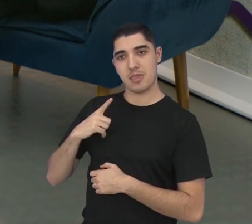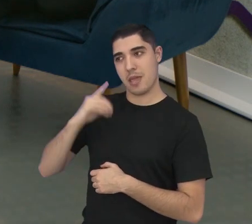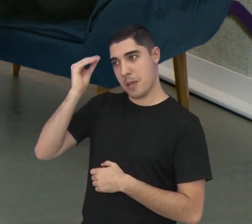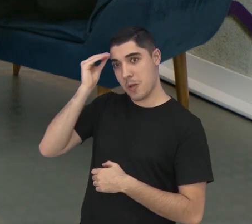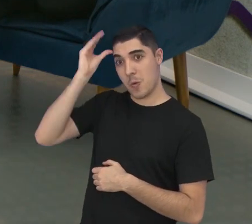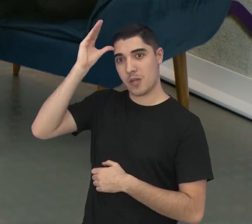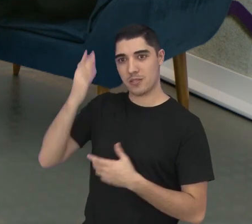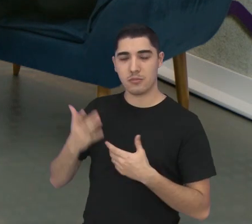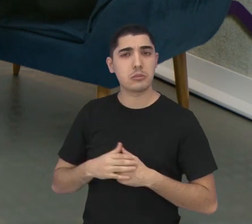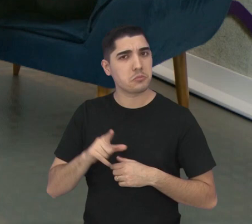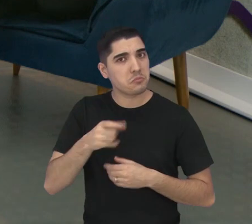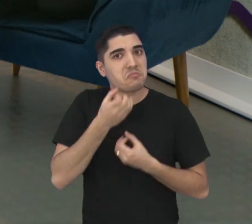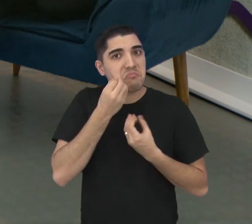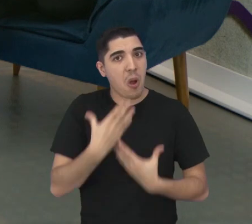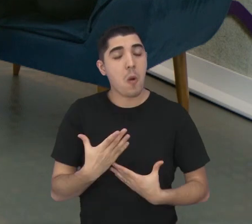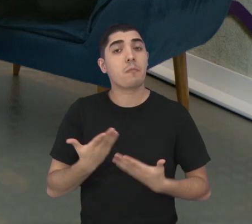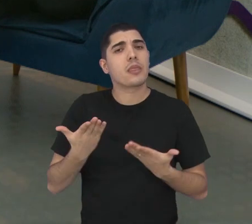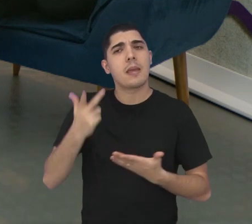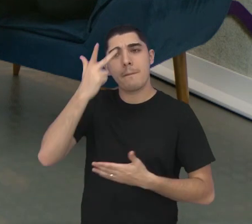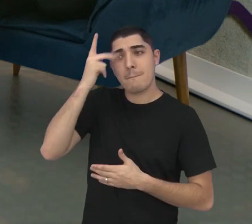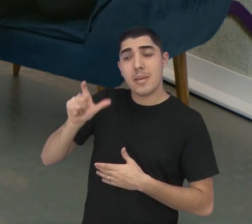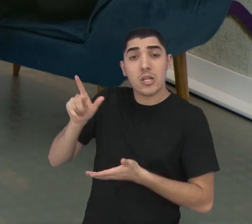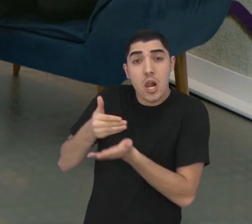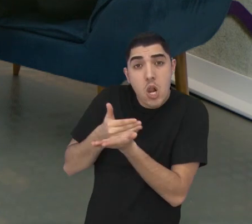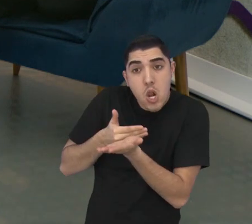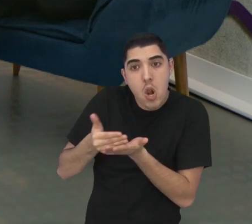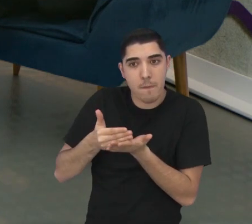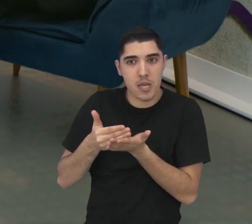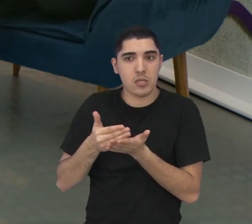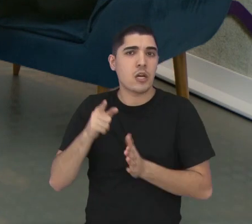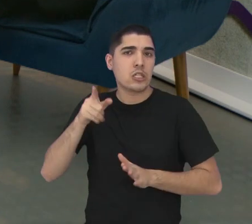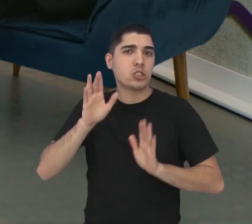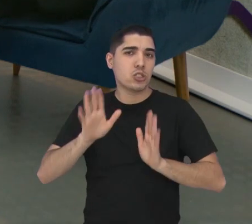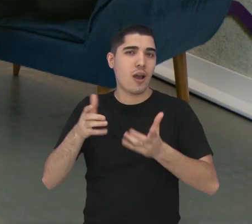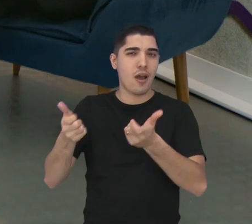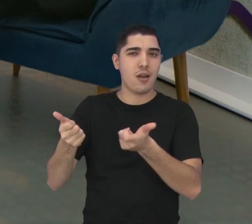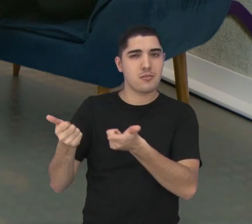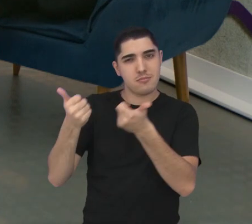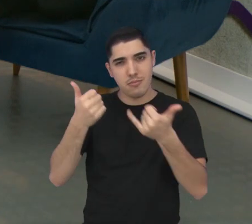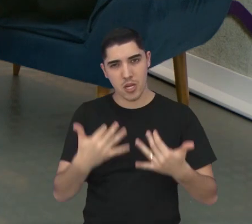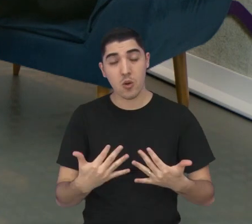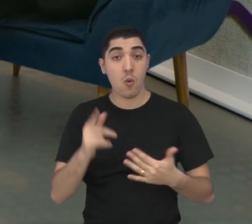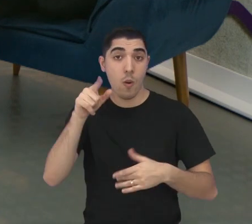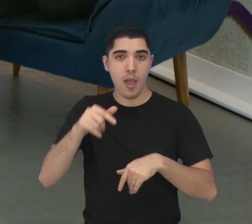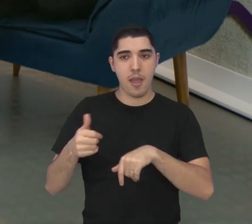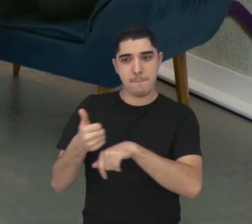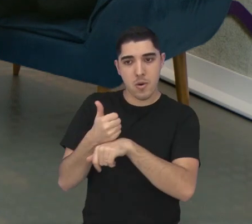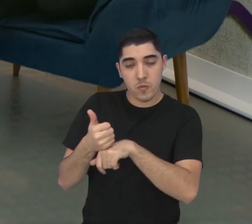recebe reconhecimento, né, Samuel? É muito bom. E para quem está começando, professor, agora a gente já falou para o